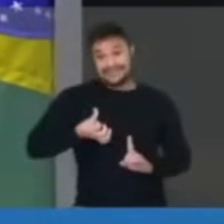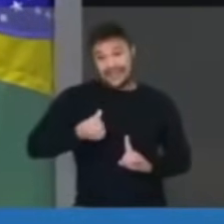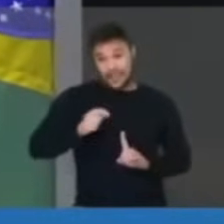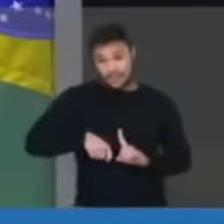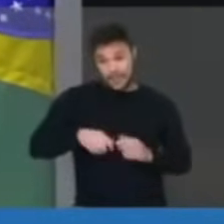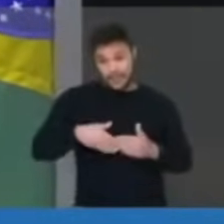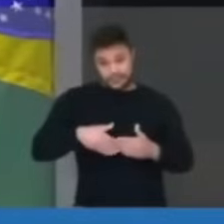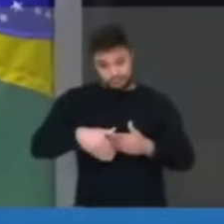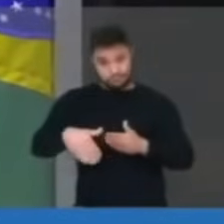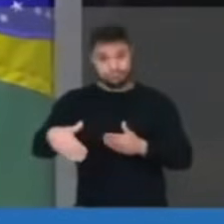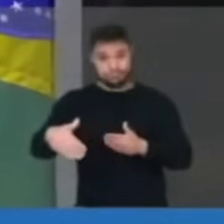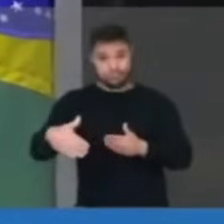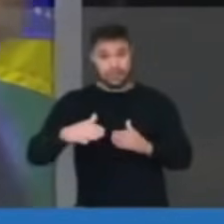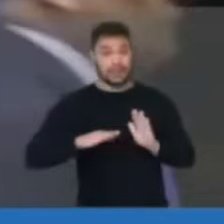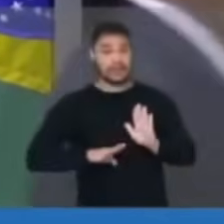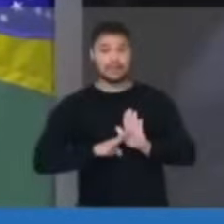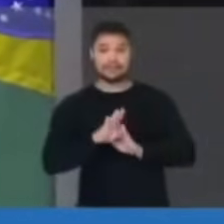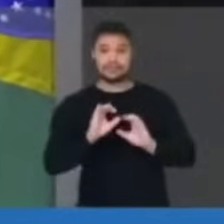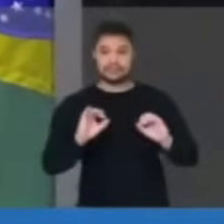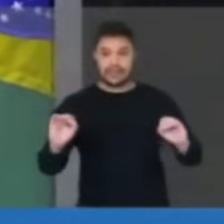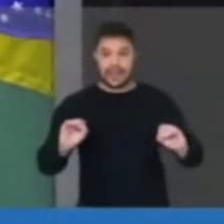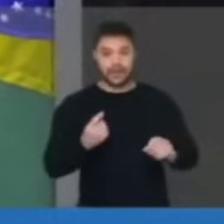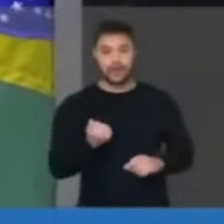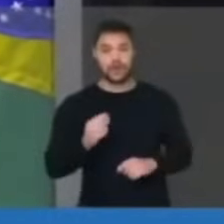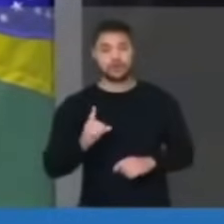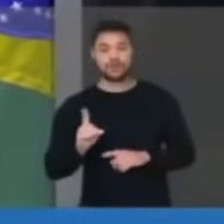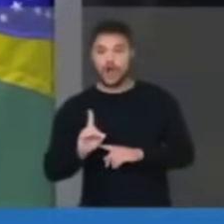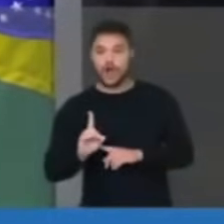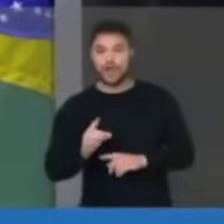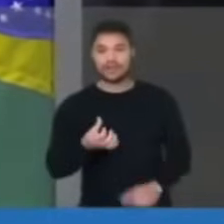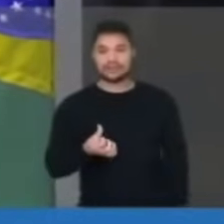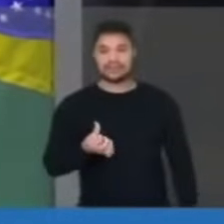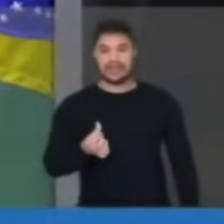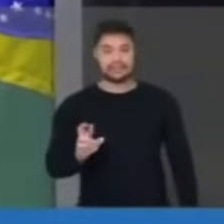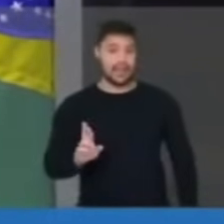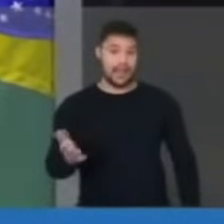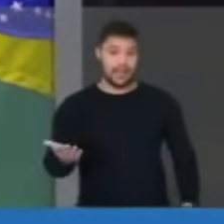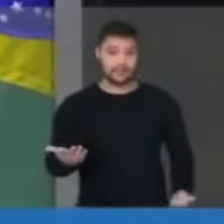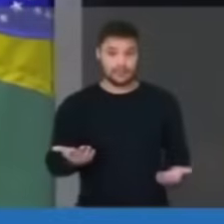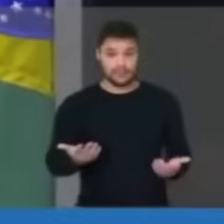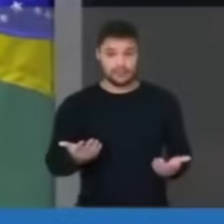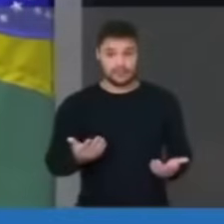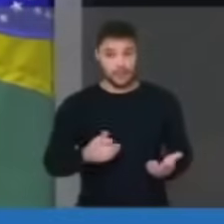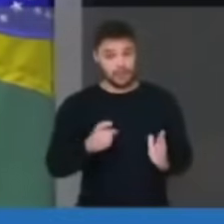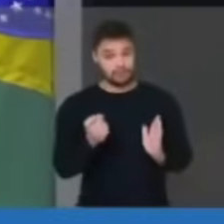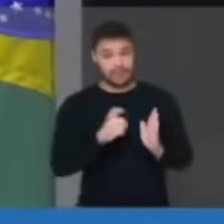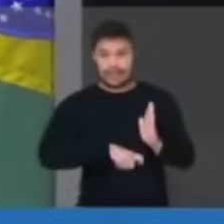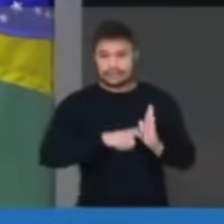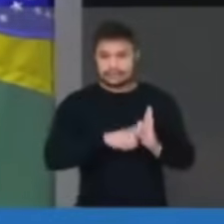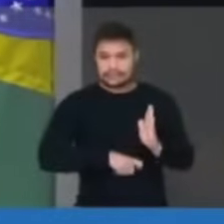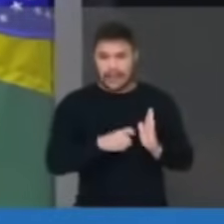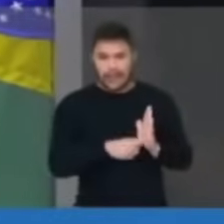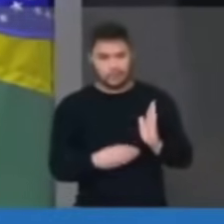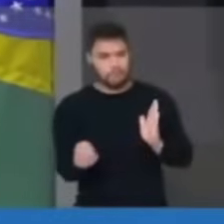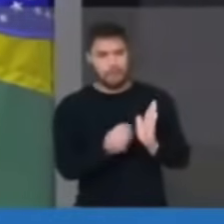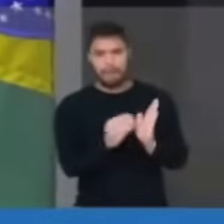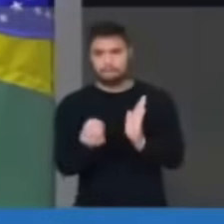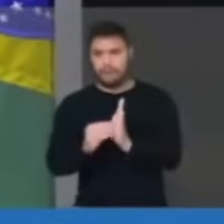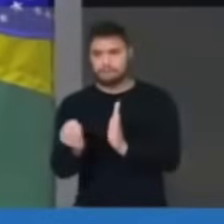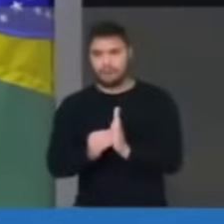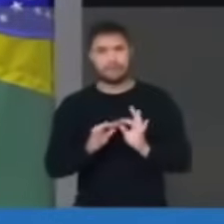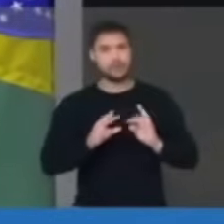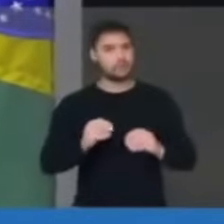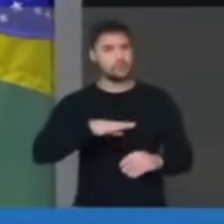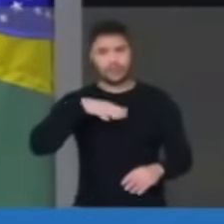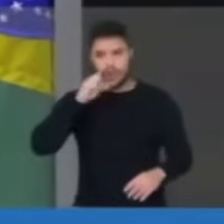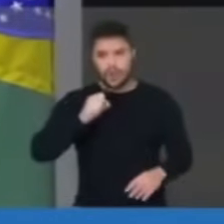economia crescendo zero, com o dólar a 6%, a 6 reais, e com o taxar de taxando até o nosso ar, que a gente